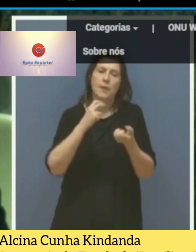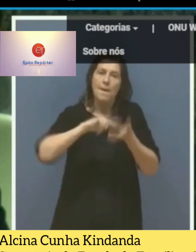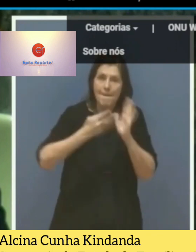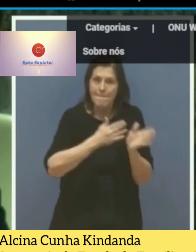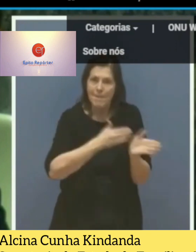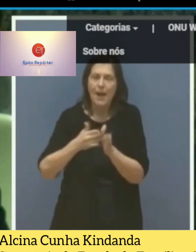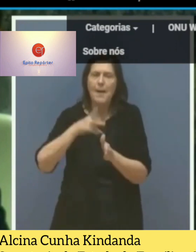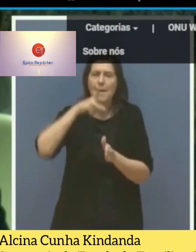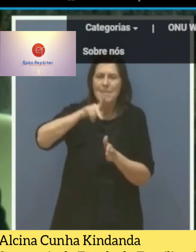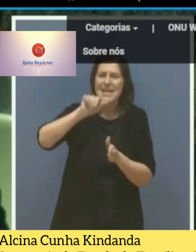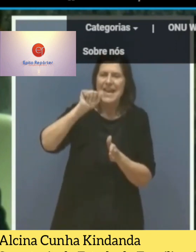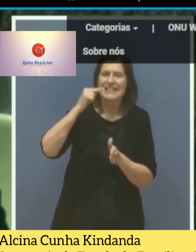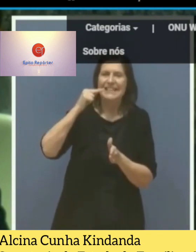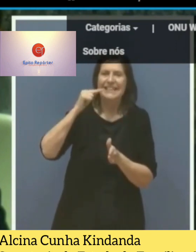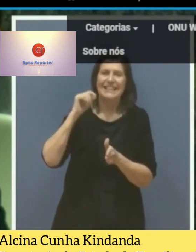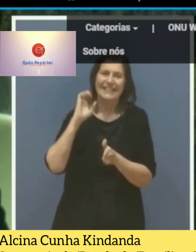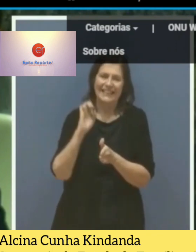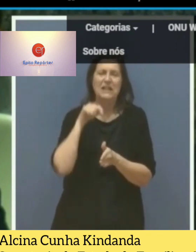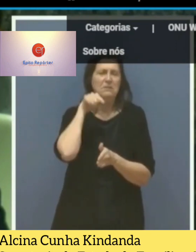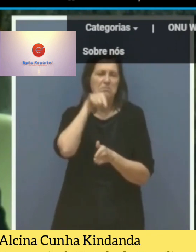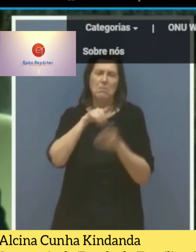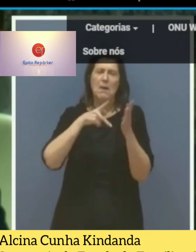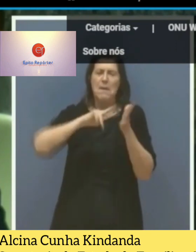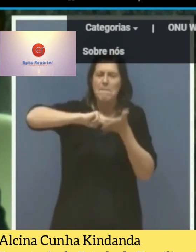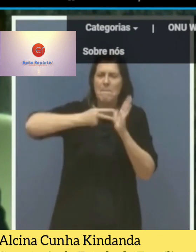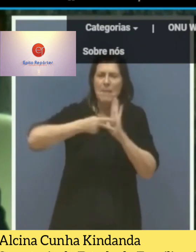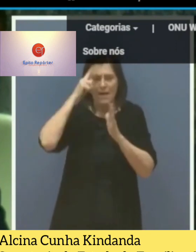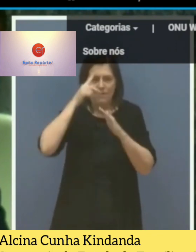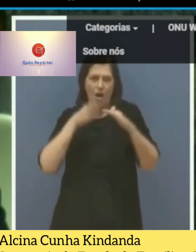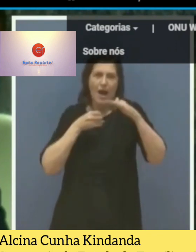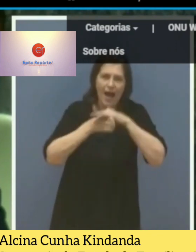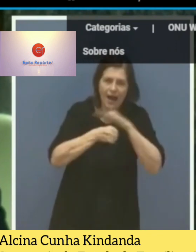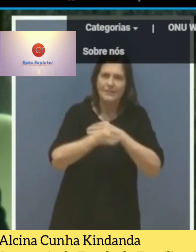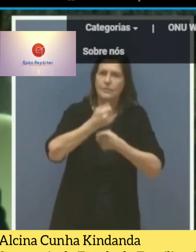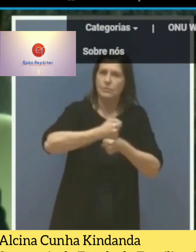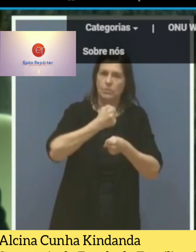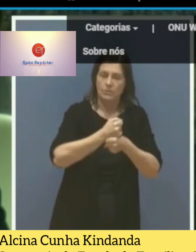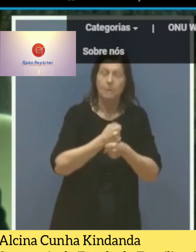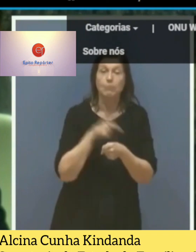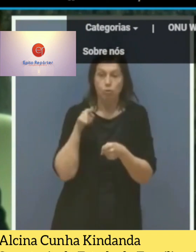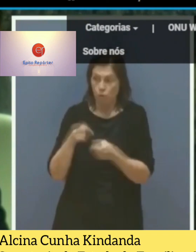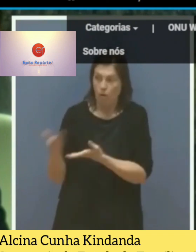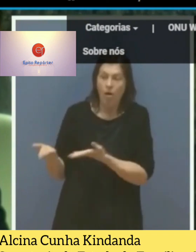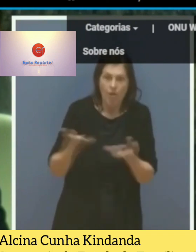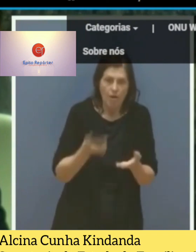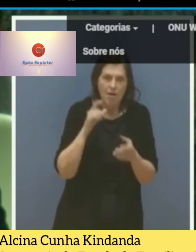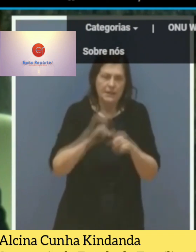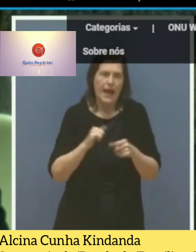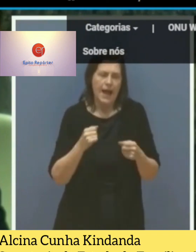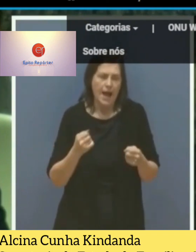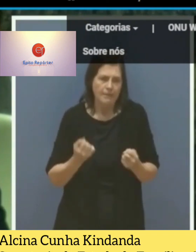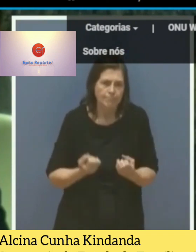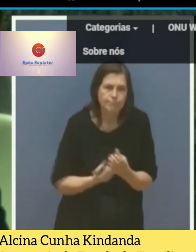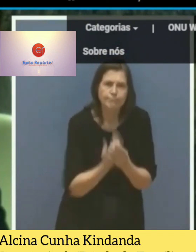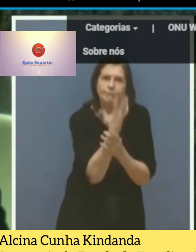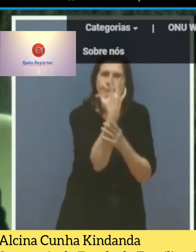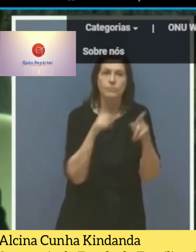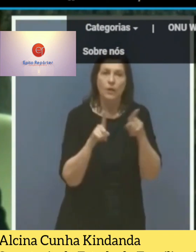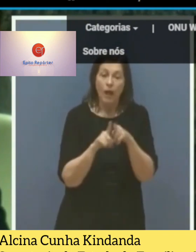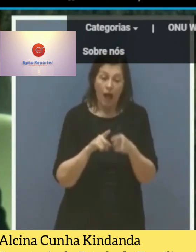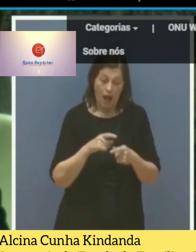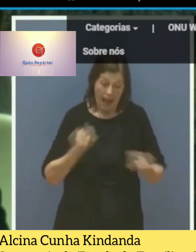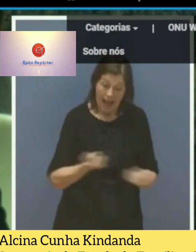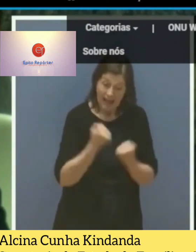profissionais e microcrédito para o desenvolvimento da atividade geradoras de renda desenvolvido pelo Ministério da administração pública